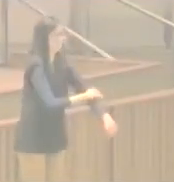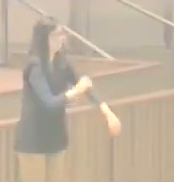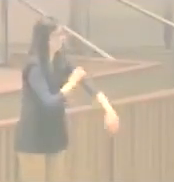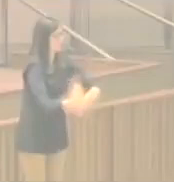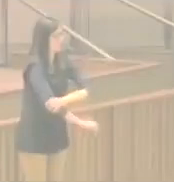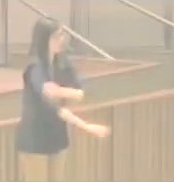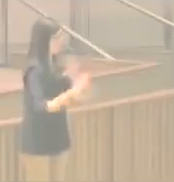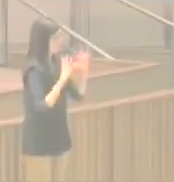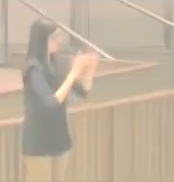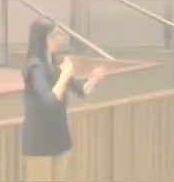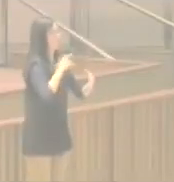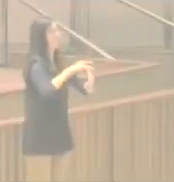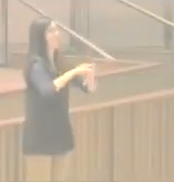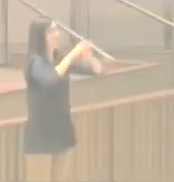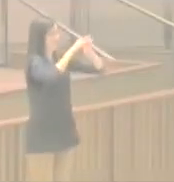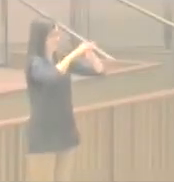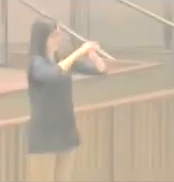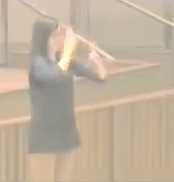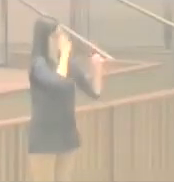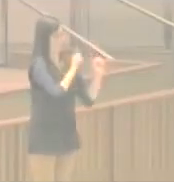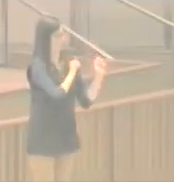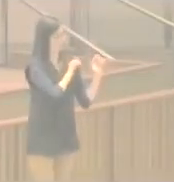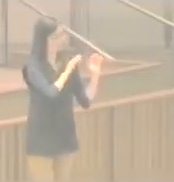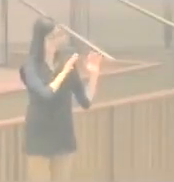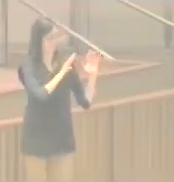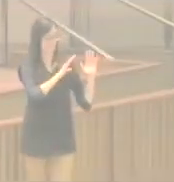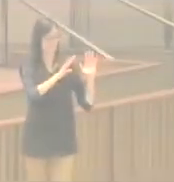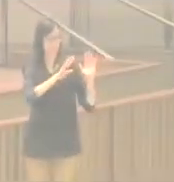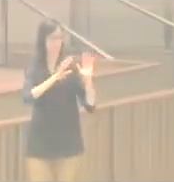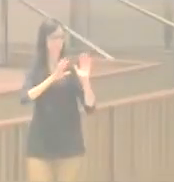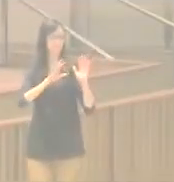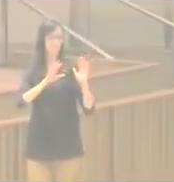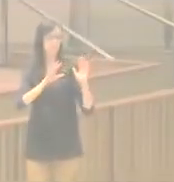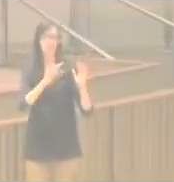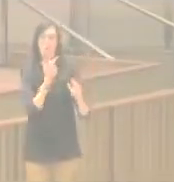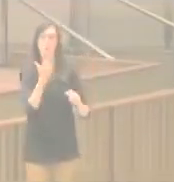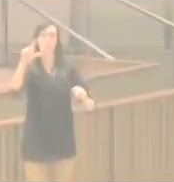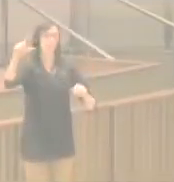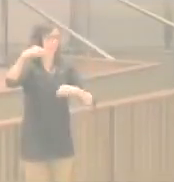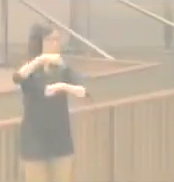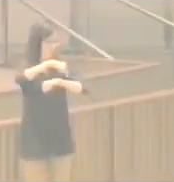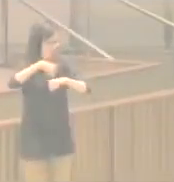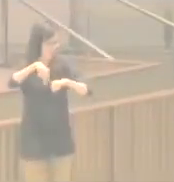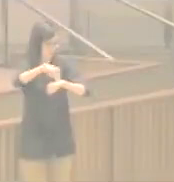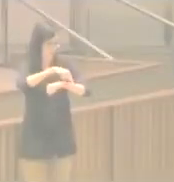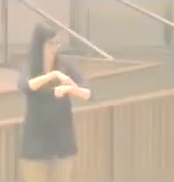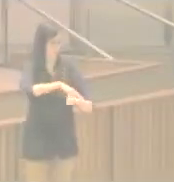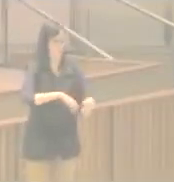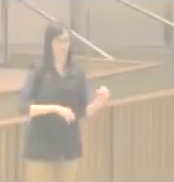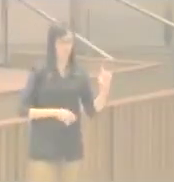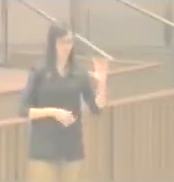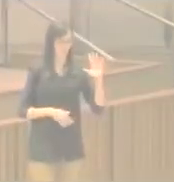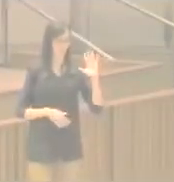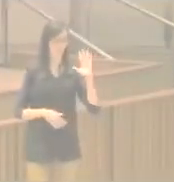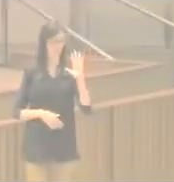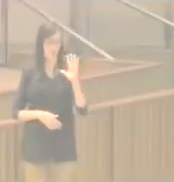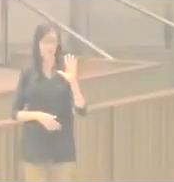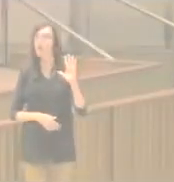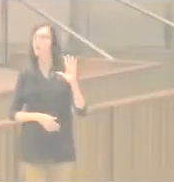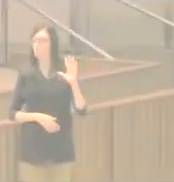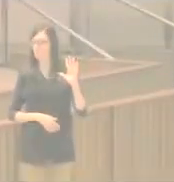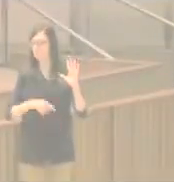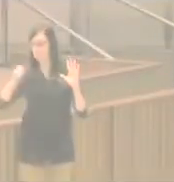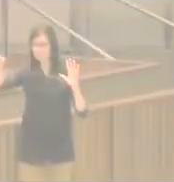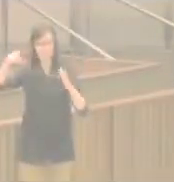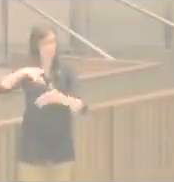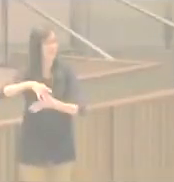grande parte dos líderes dessa nação, e levavam para uma outra nação, e pegavam os líderes de uma outra nação e traziam